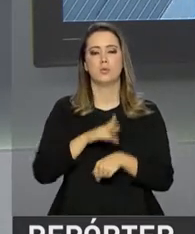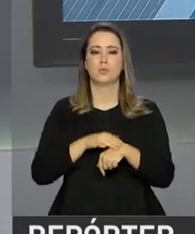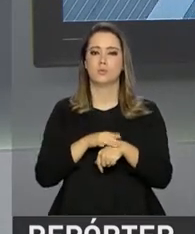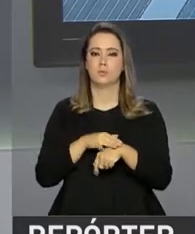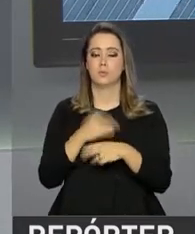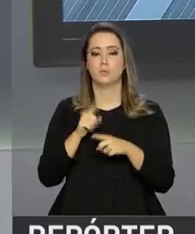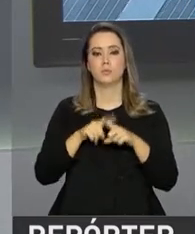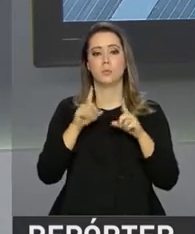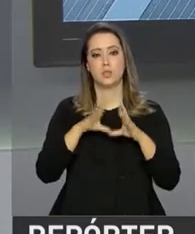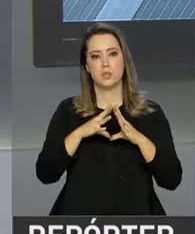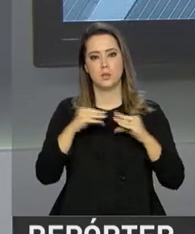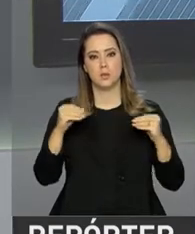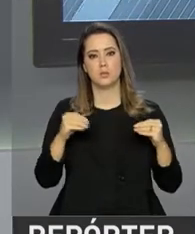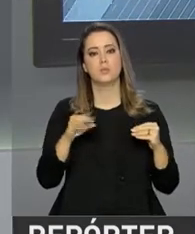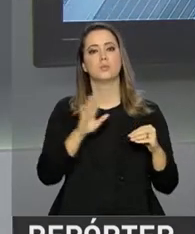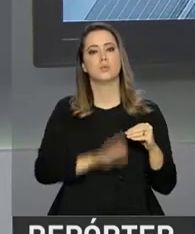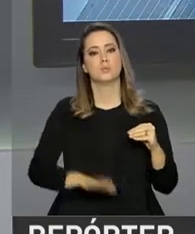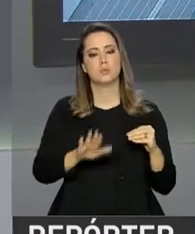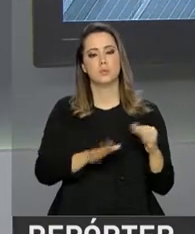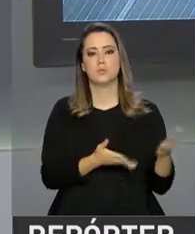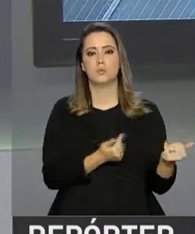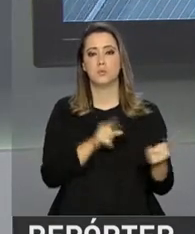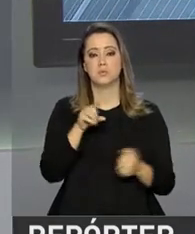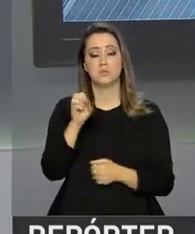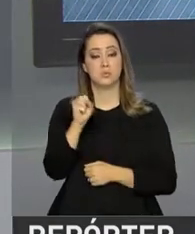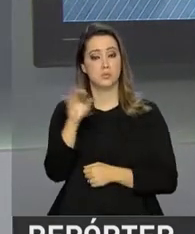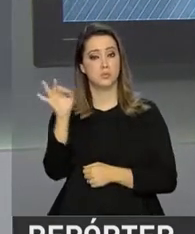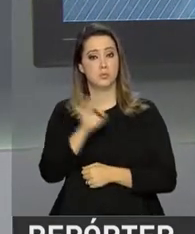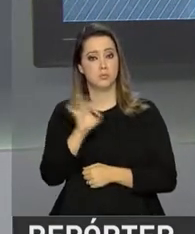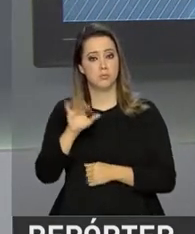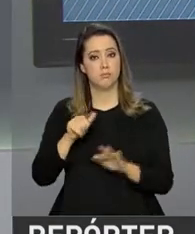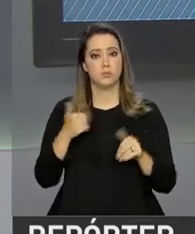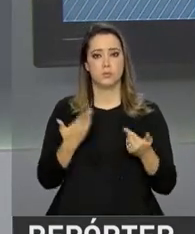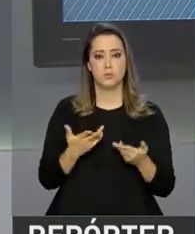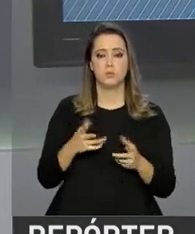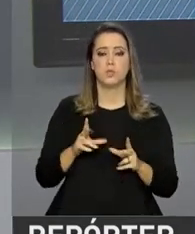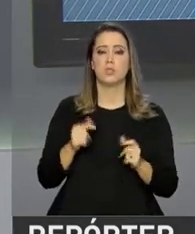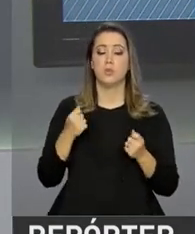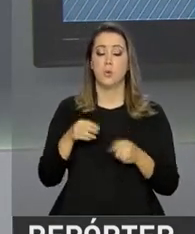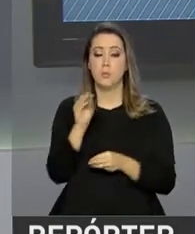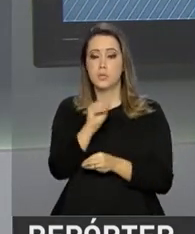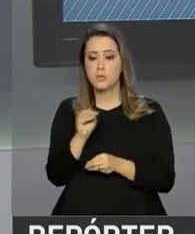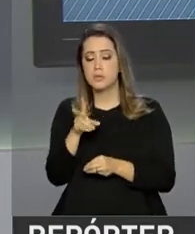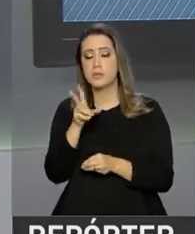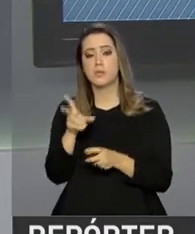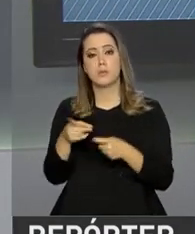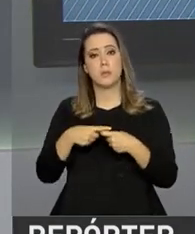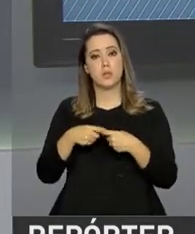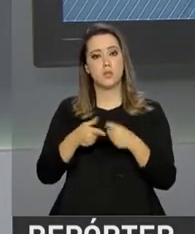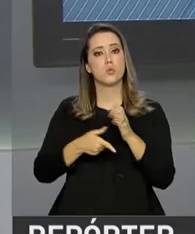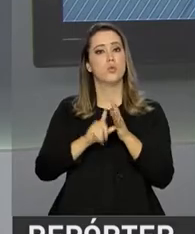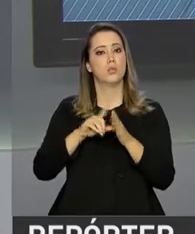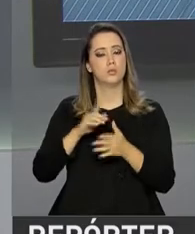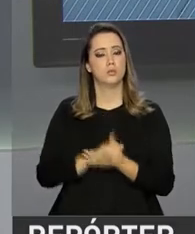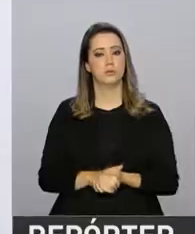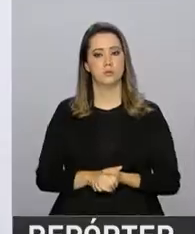câncer em crianças e adolescentes são de até 80%. Para isso, o diagnóstico precoce é fundamental.